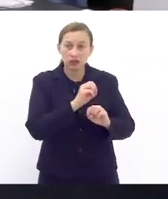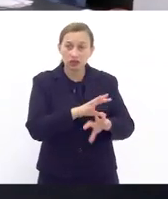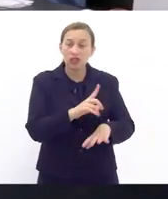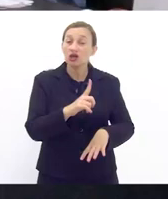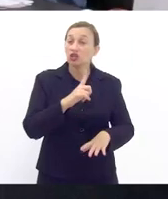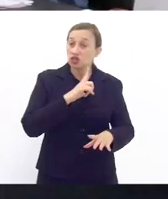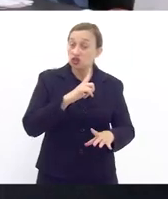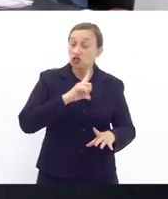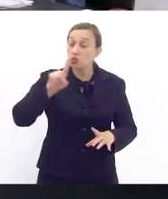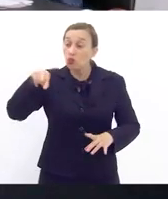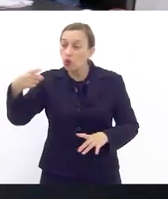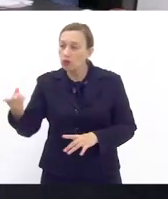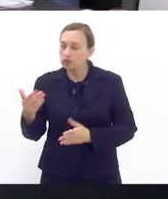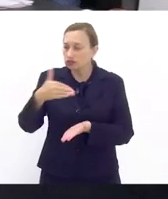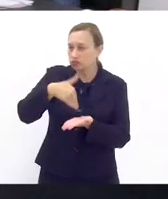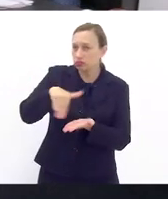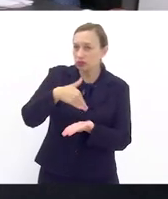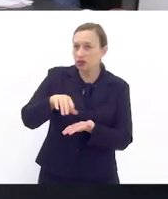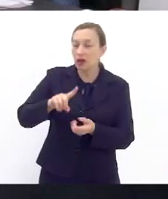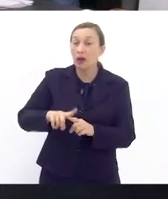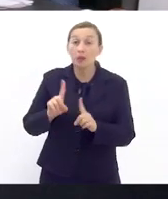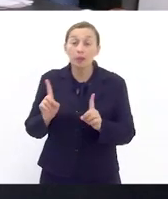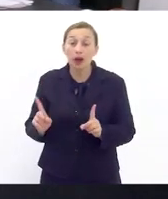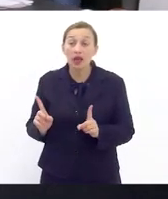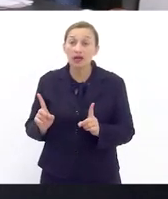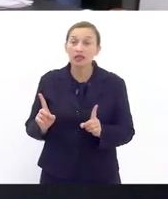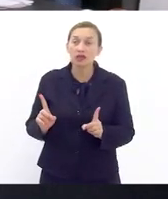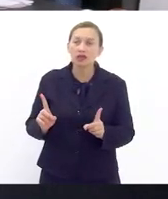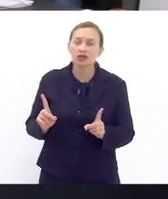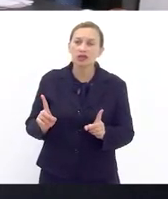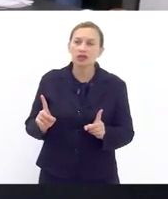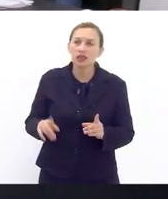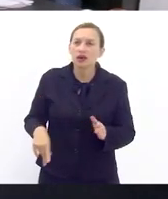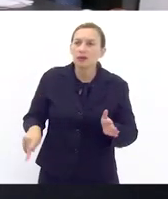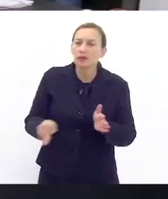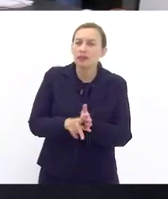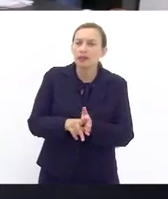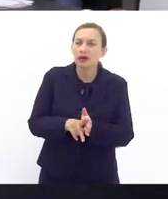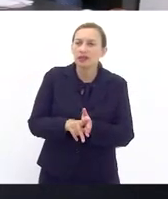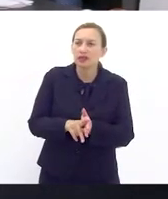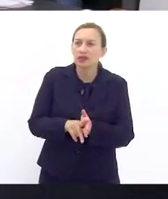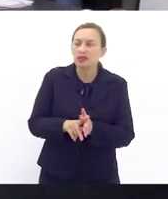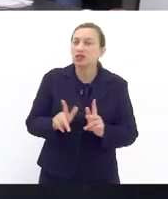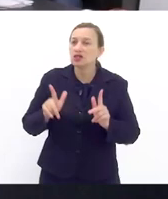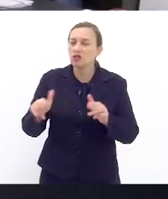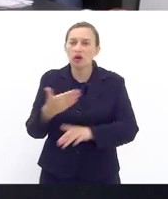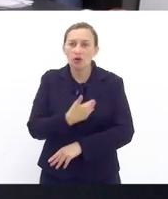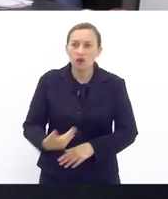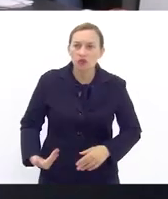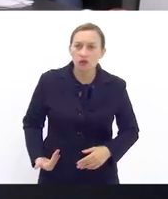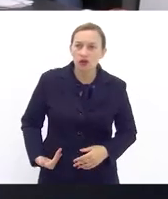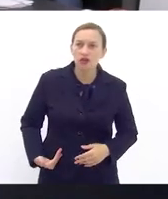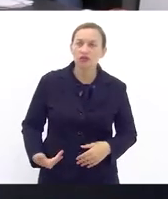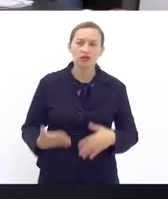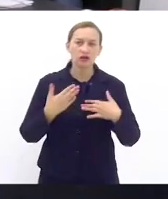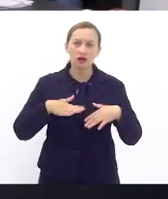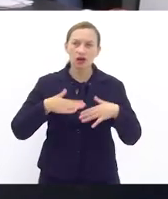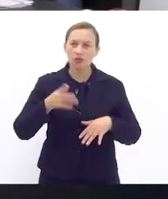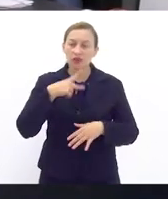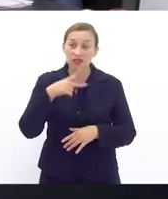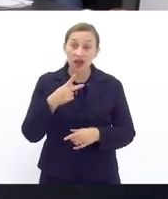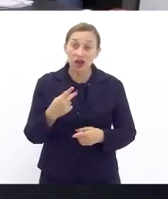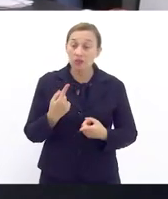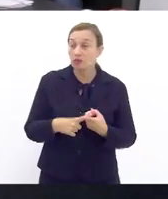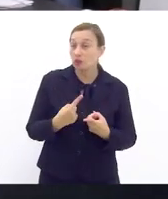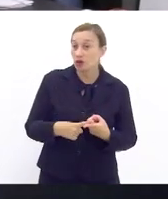tinha um outro secretário mas que pertencia ao mesmo governo eu fico muito tranquila para falar sobre isso porque